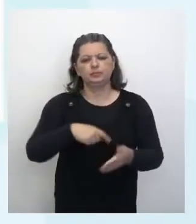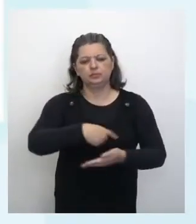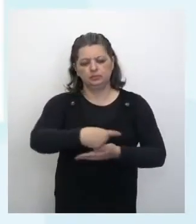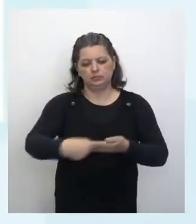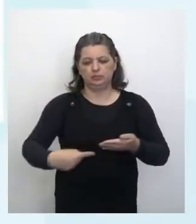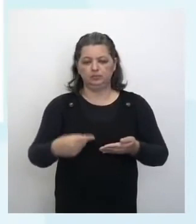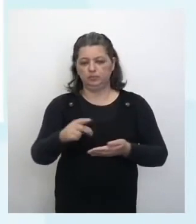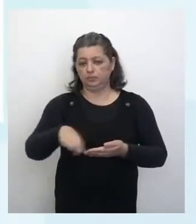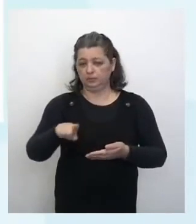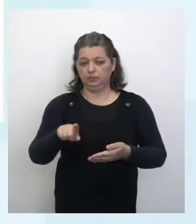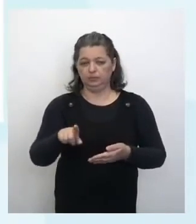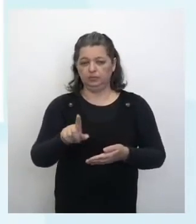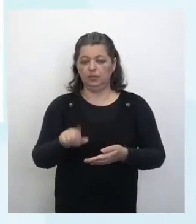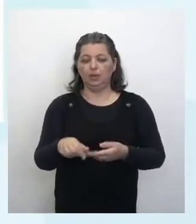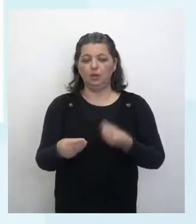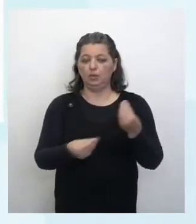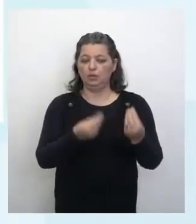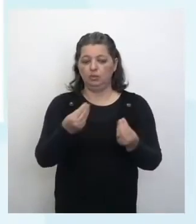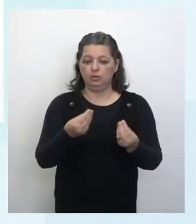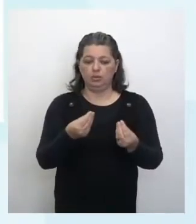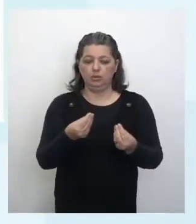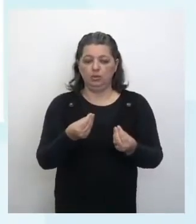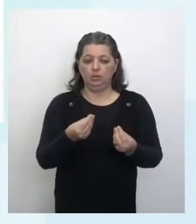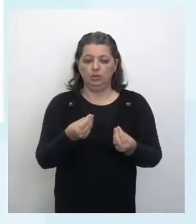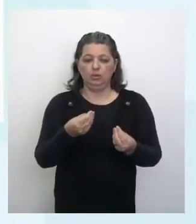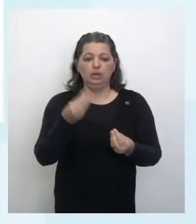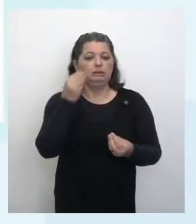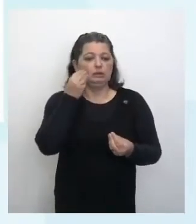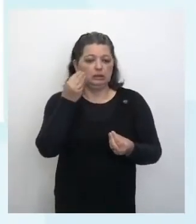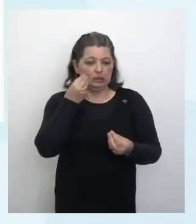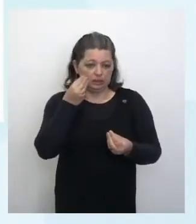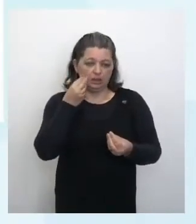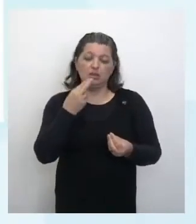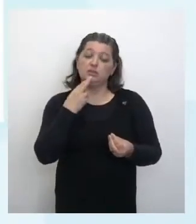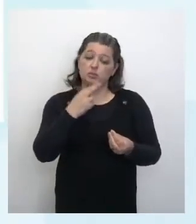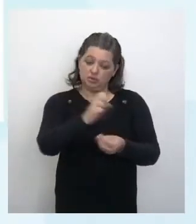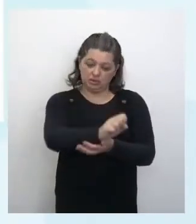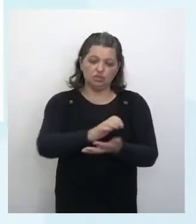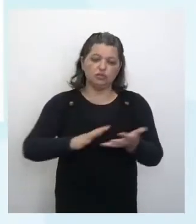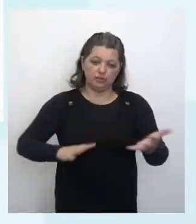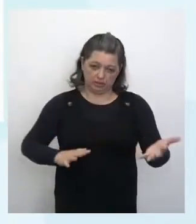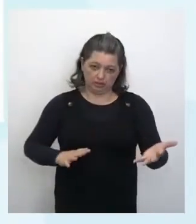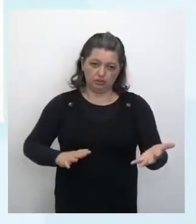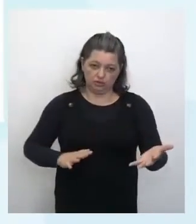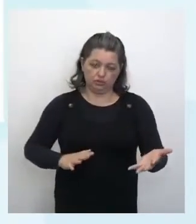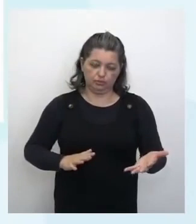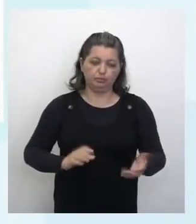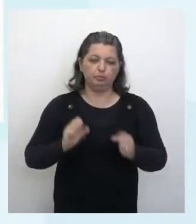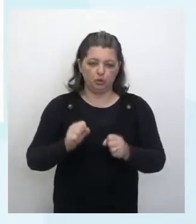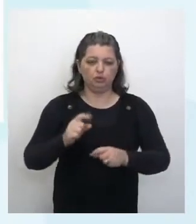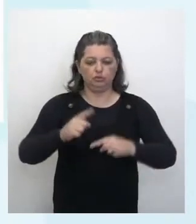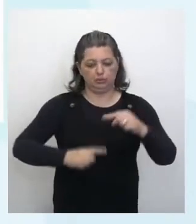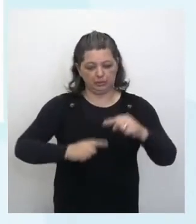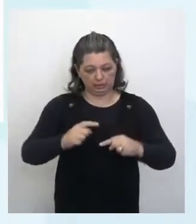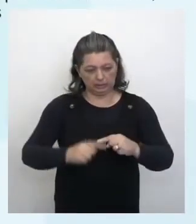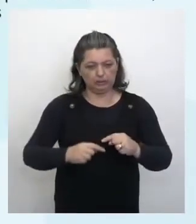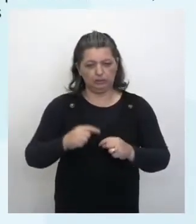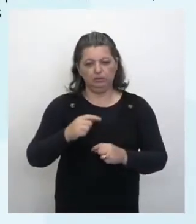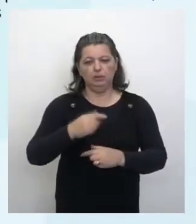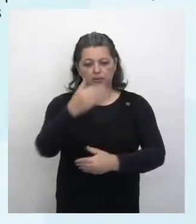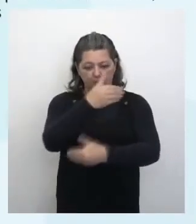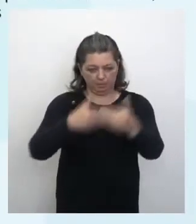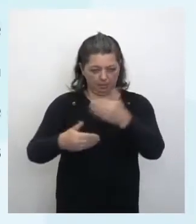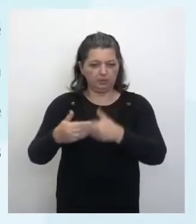que é sobre isso. Então, tentem fazer, né, a atividade, vocês podem pegar o material no